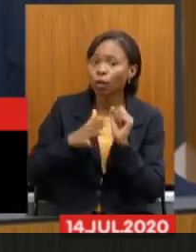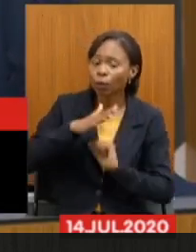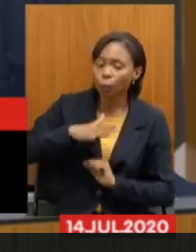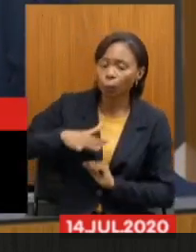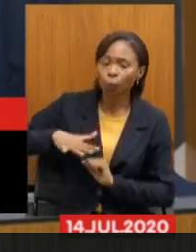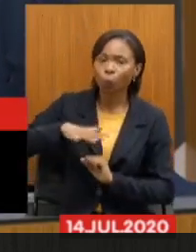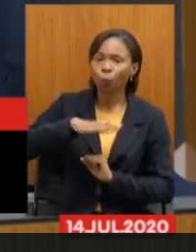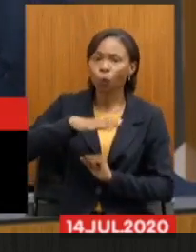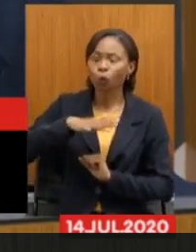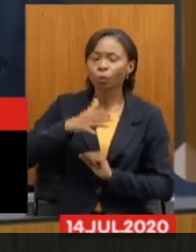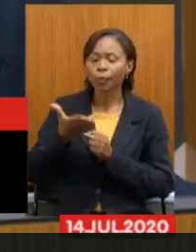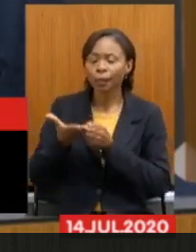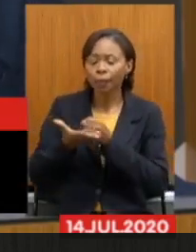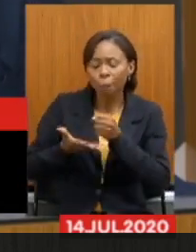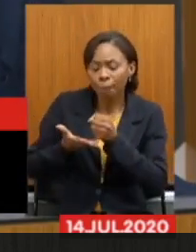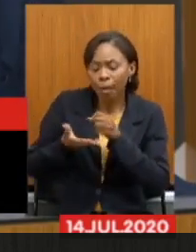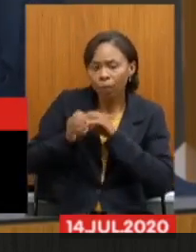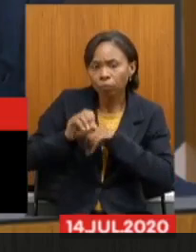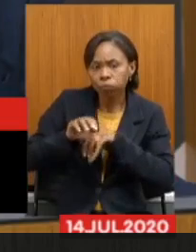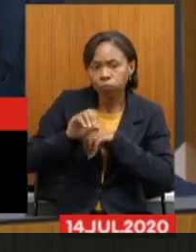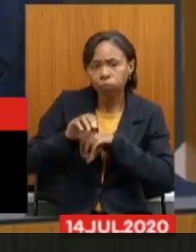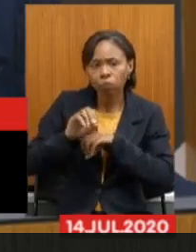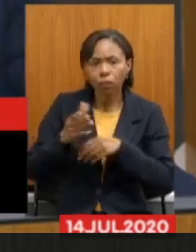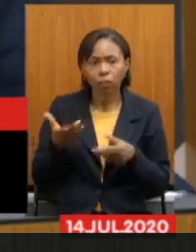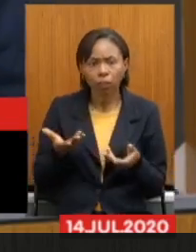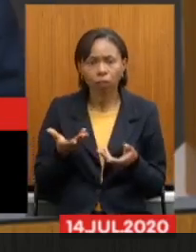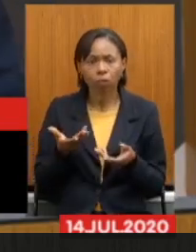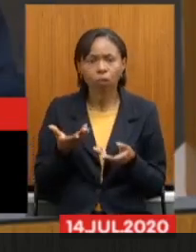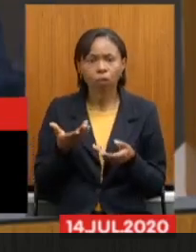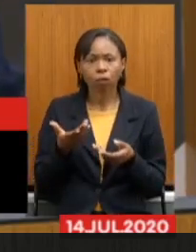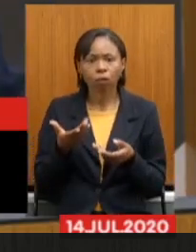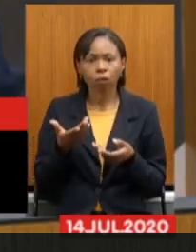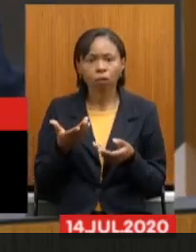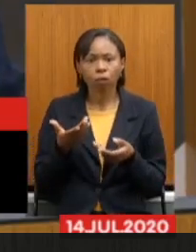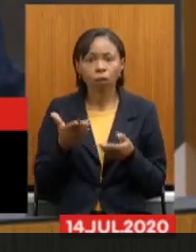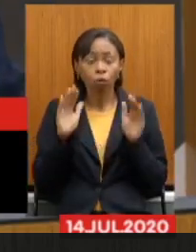de educação básica, é para você,